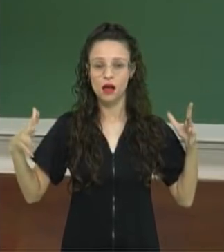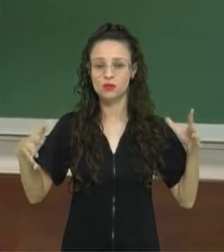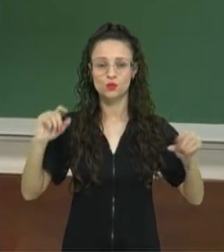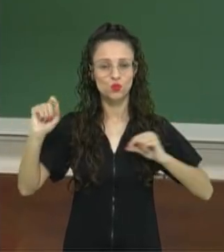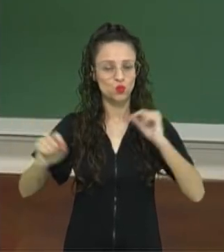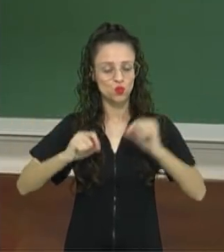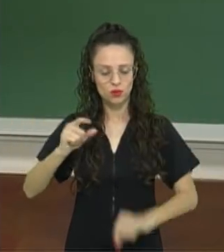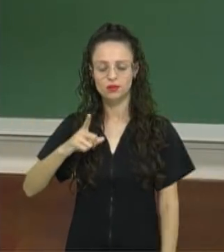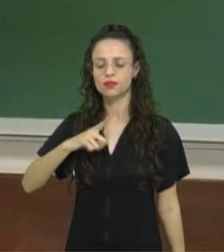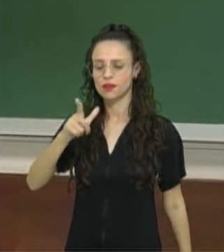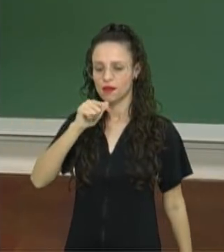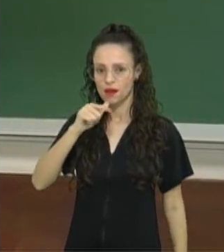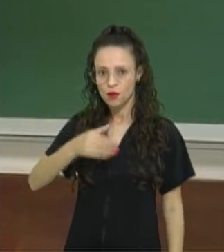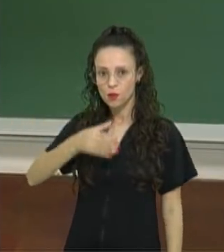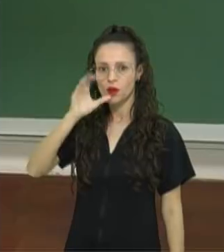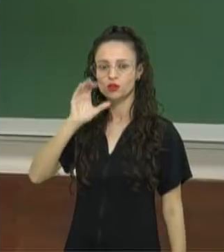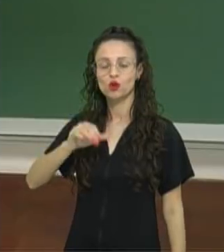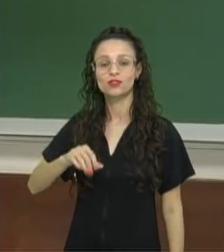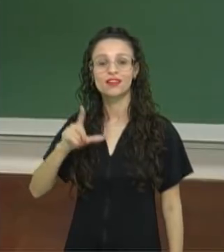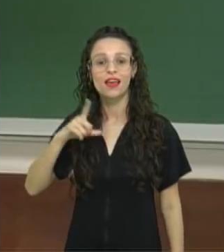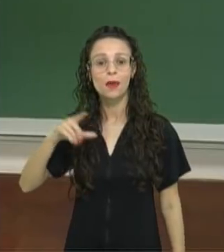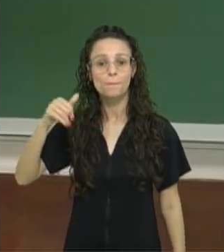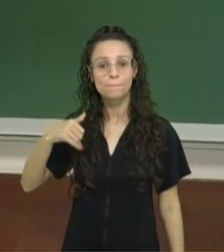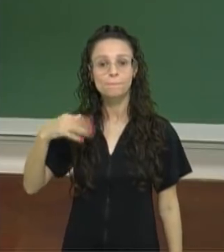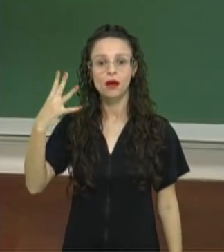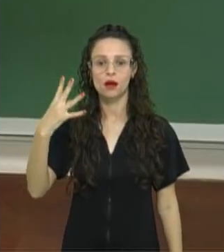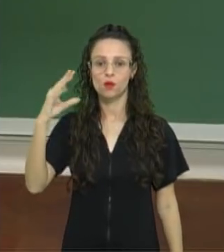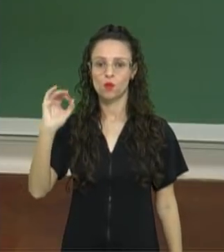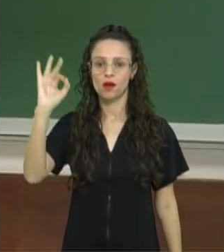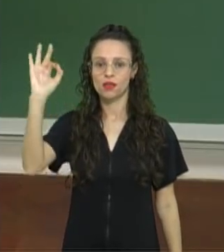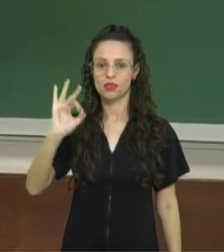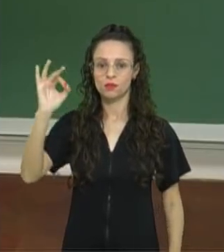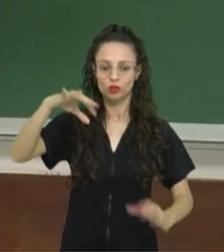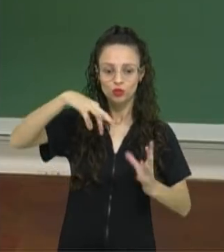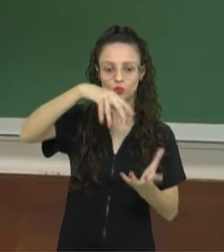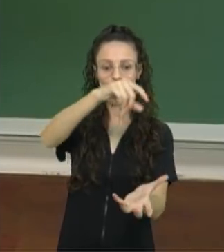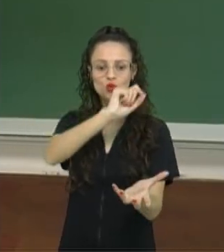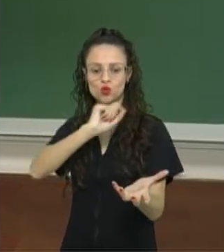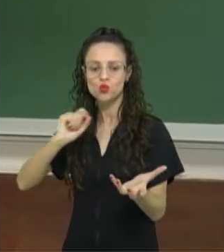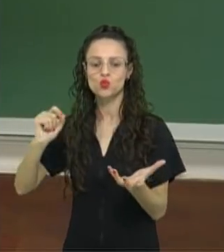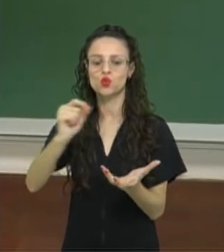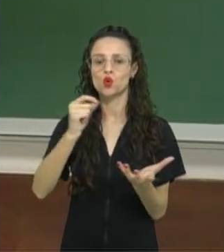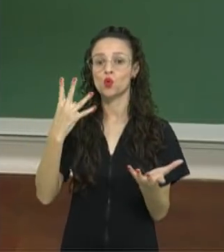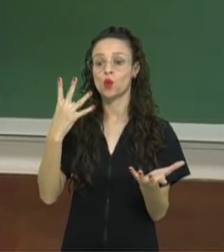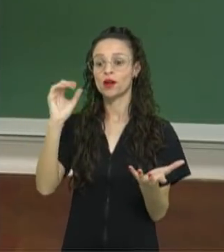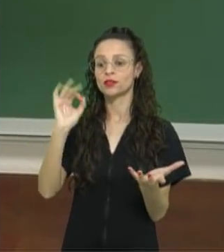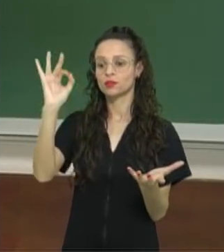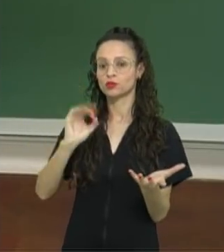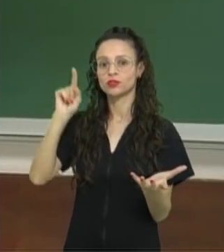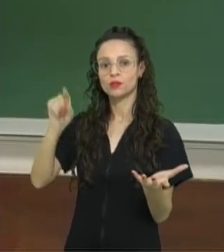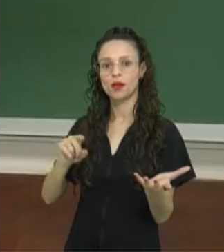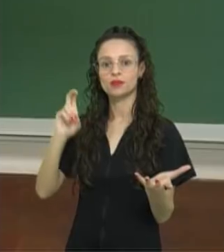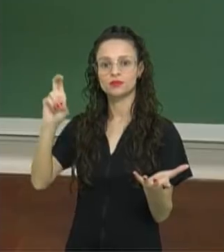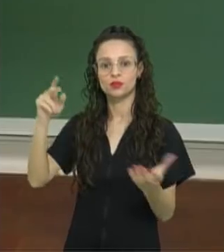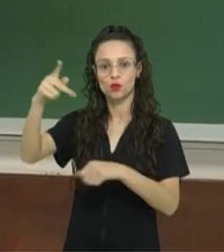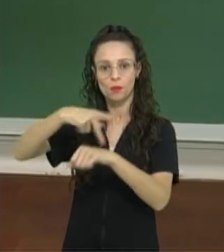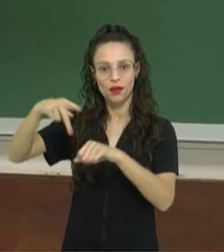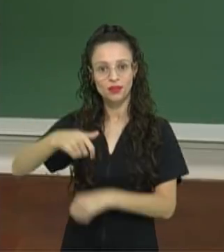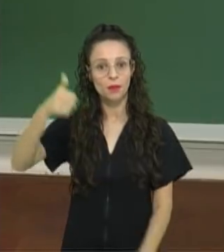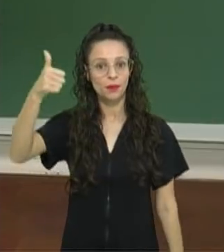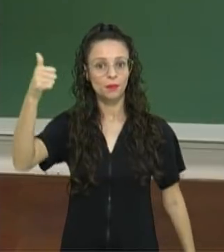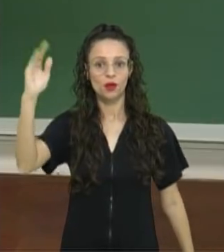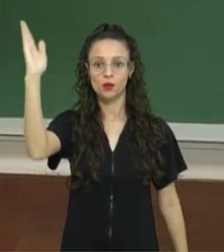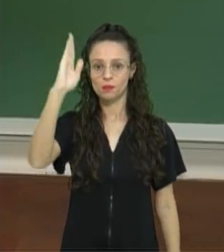água doce, que somam mais de 40% de toda a água do mundo. Nós vamos ter em primeiro lugar o